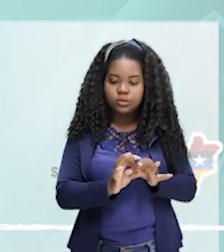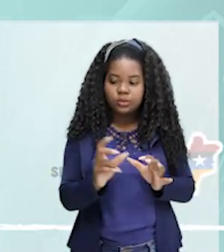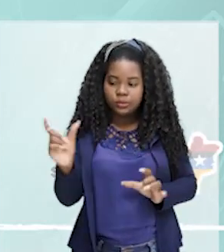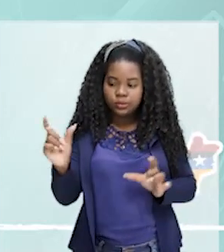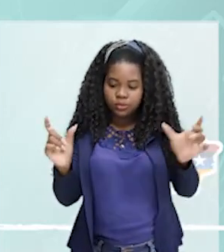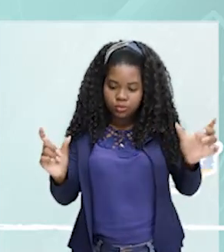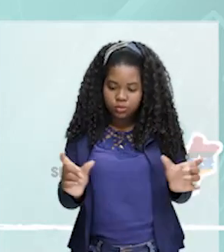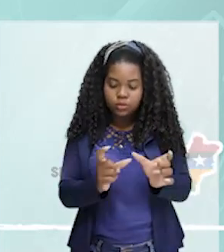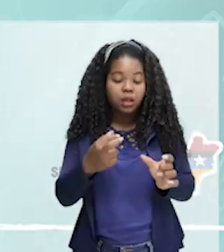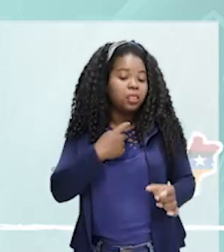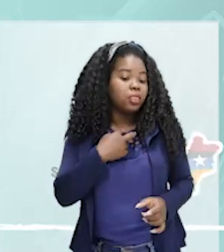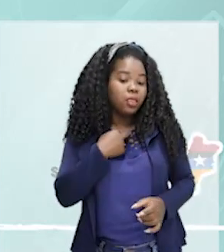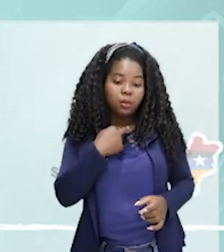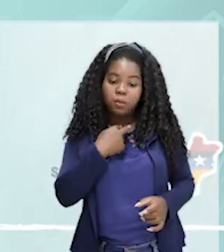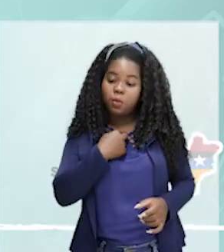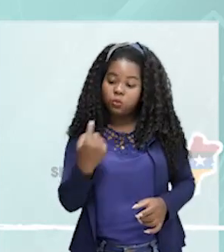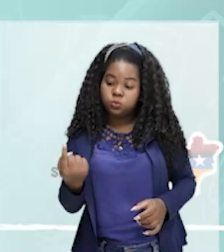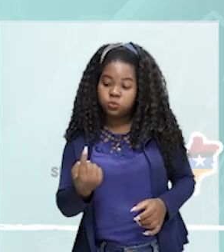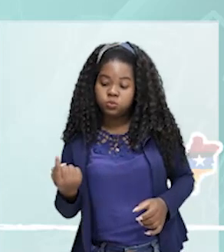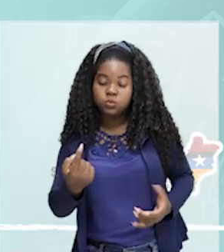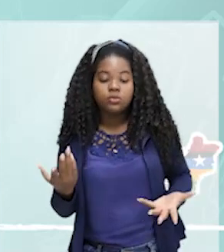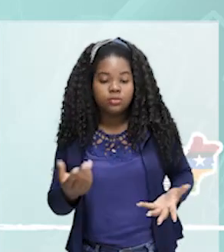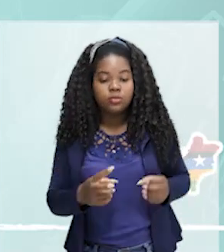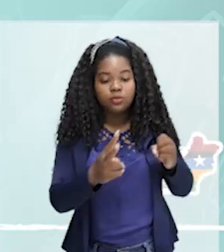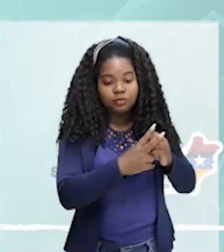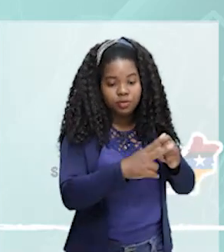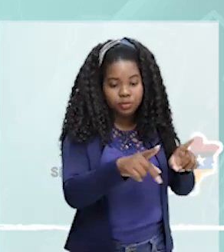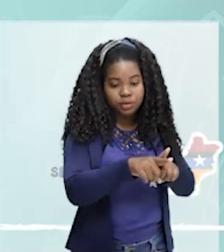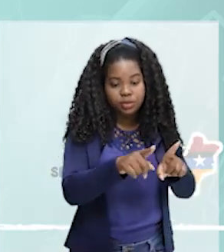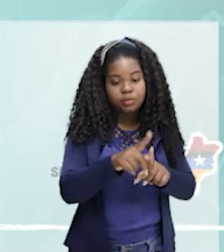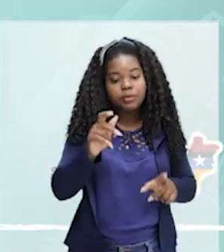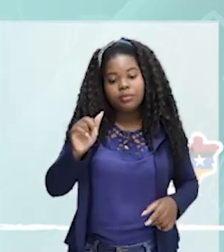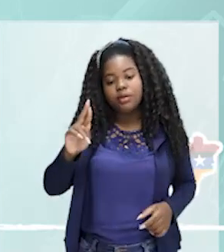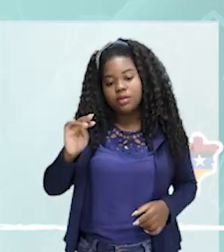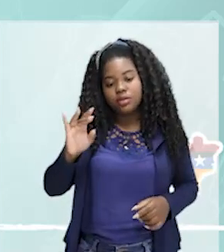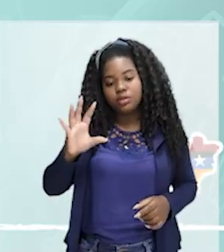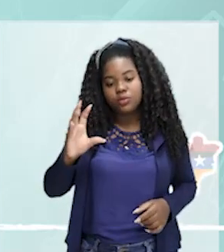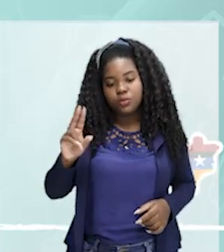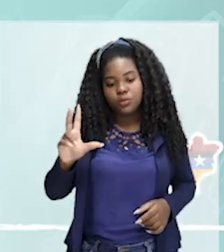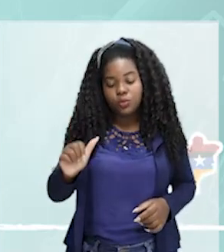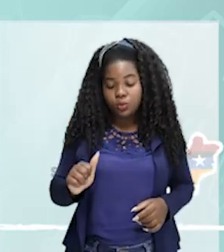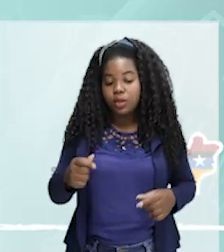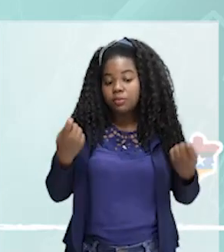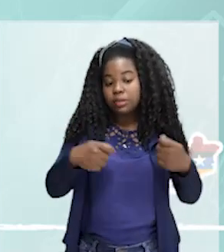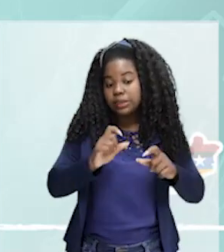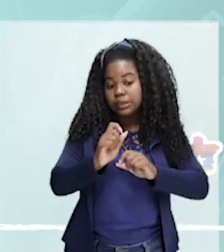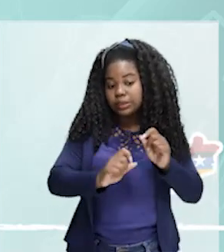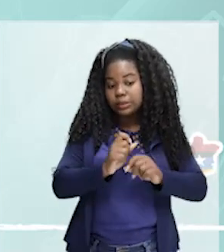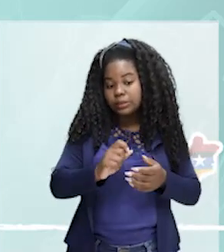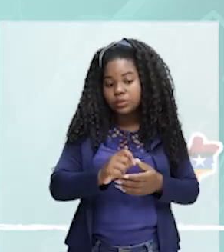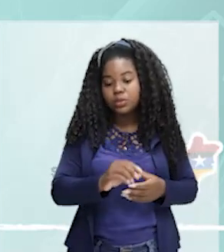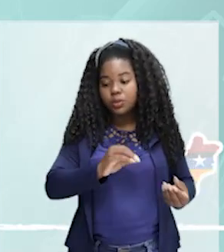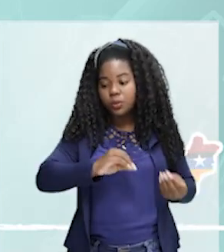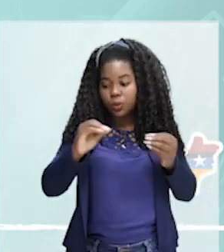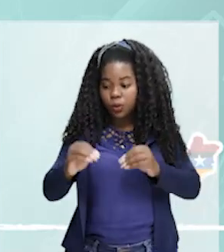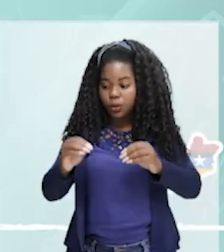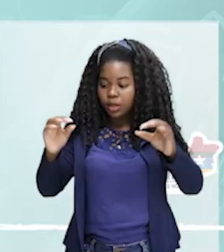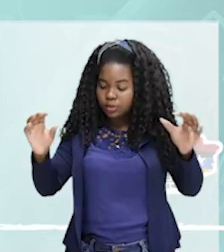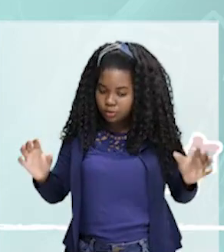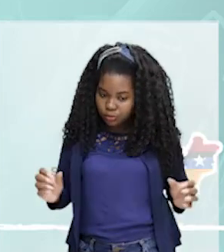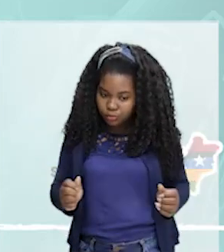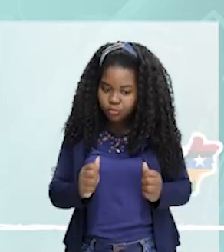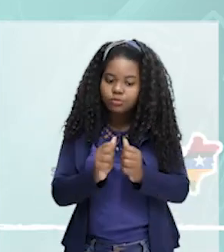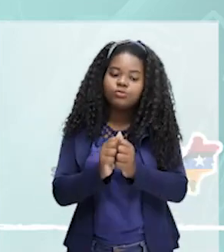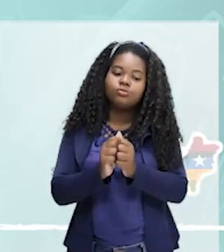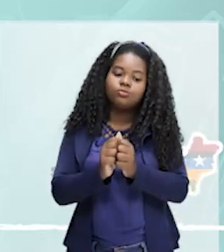ser separados, o verbo e a partícula. Isso significa que tanto o verbo quanto a partícula precisam ser escritos juntos